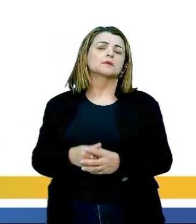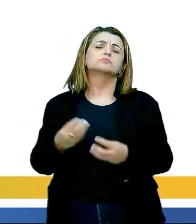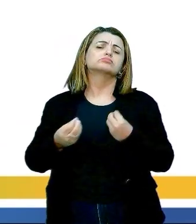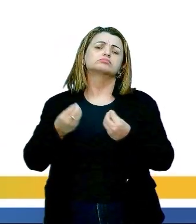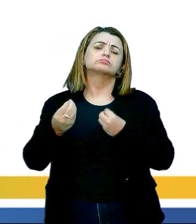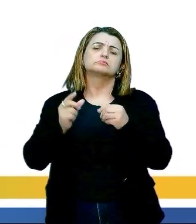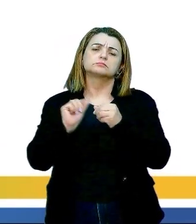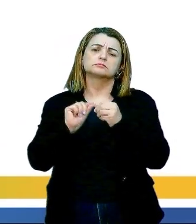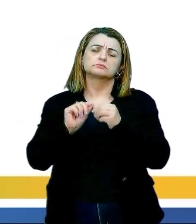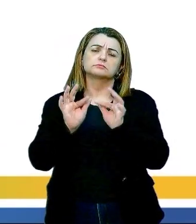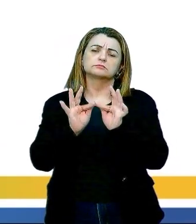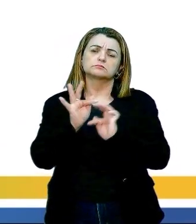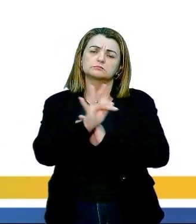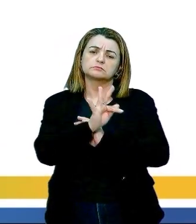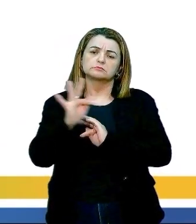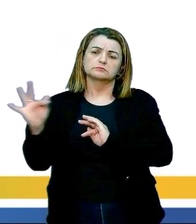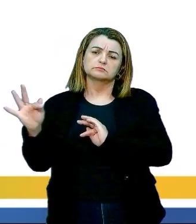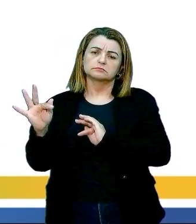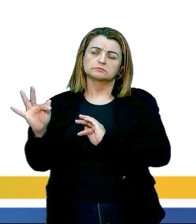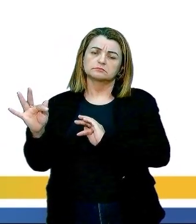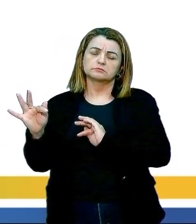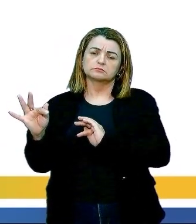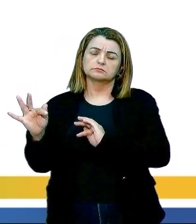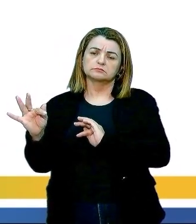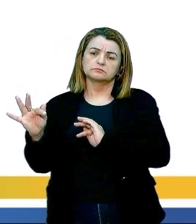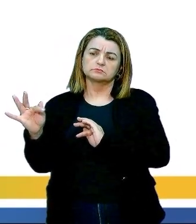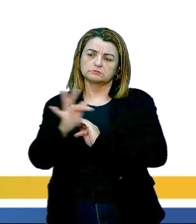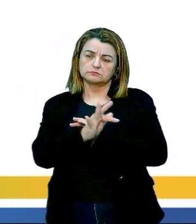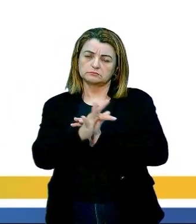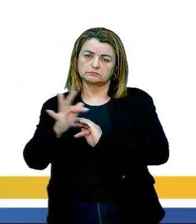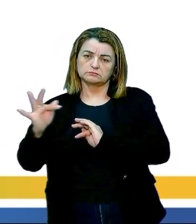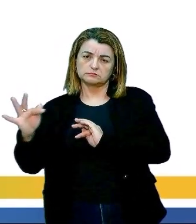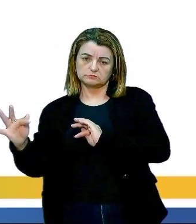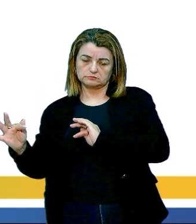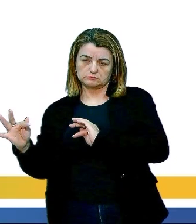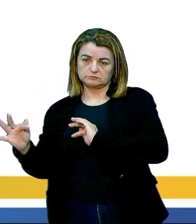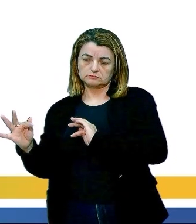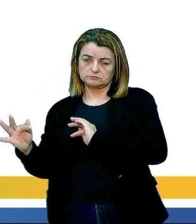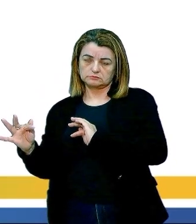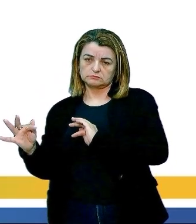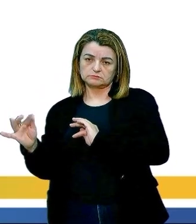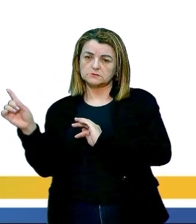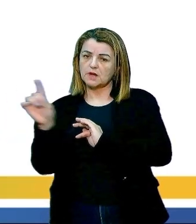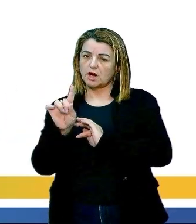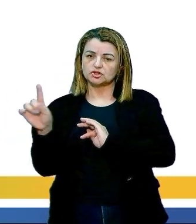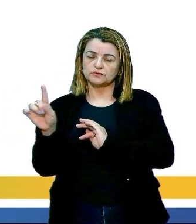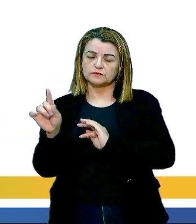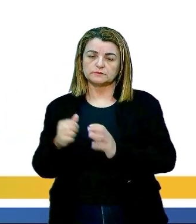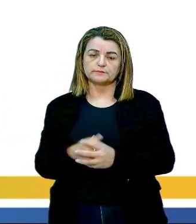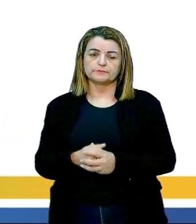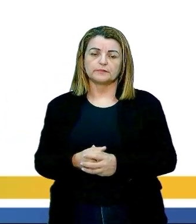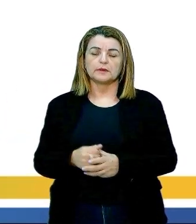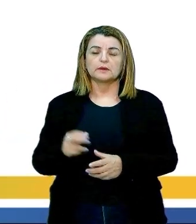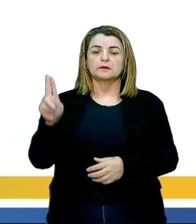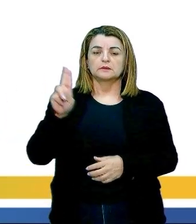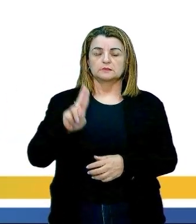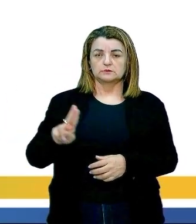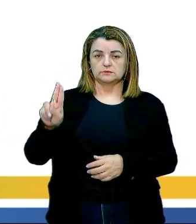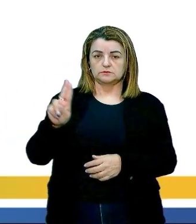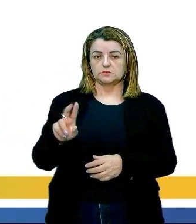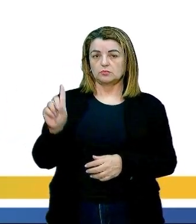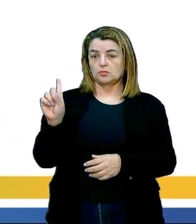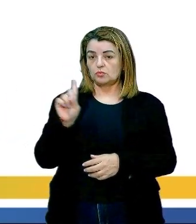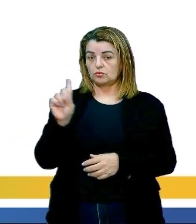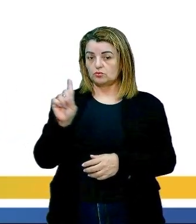Como elaborar as frases negativas usando o do e o does? Em língua portuguesa, nós usamos um